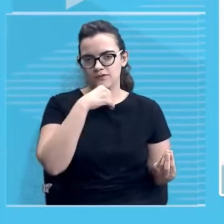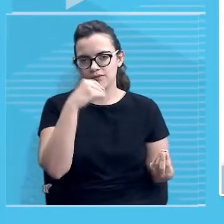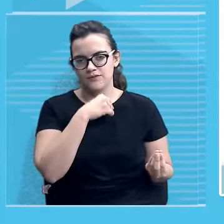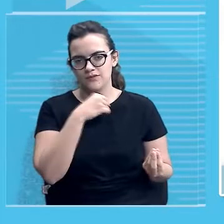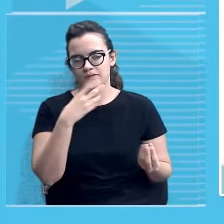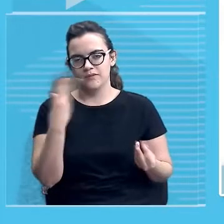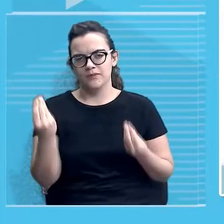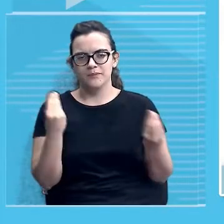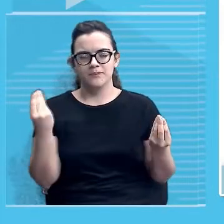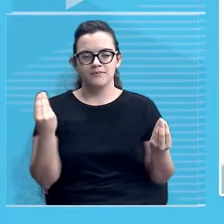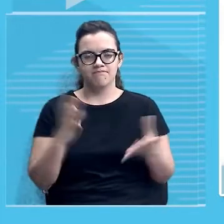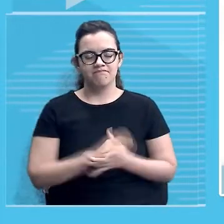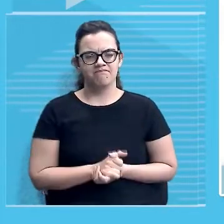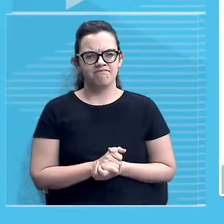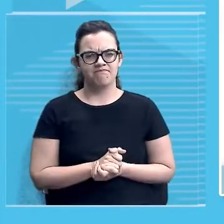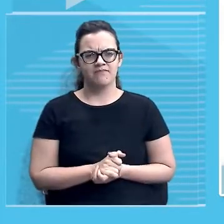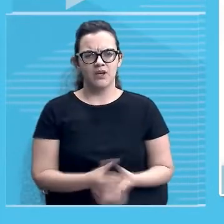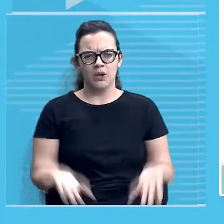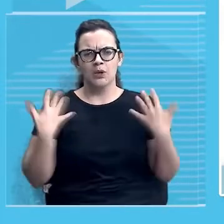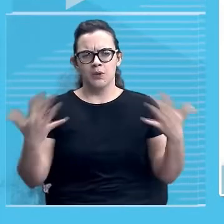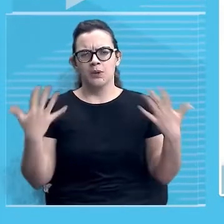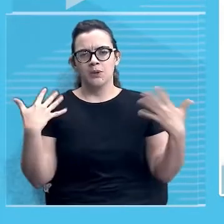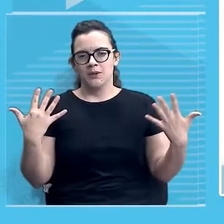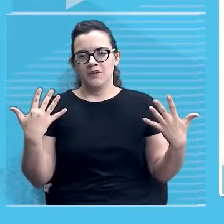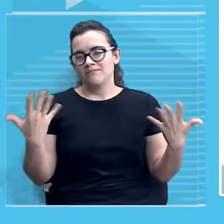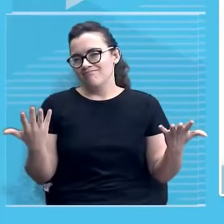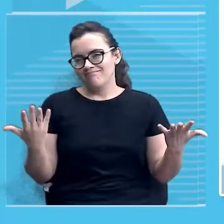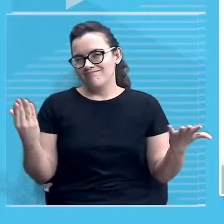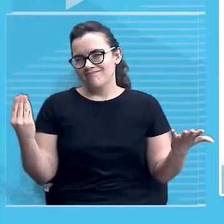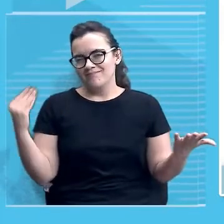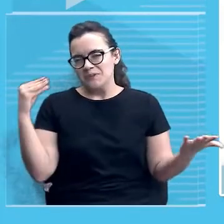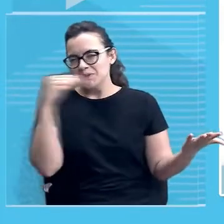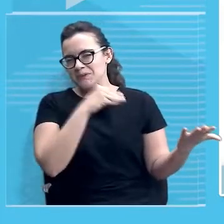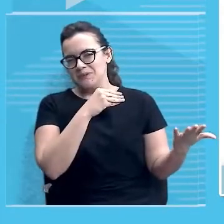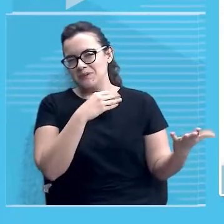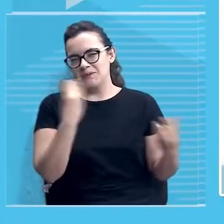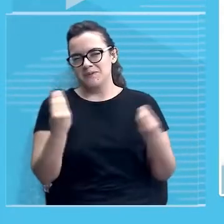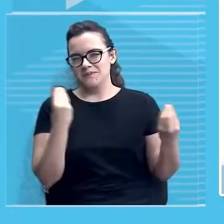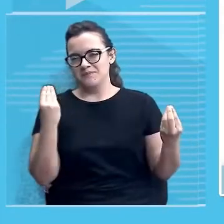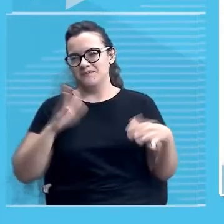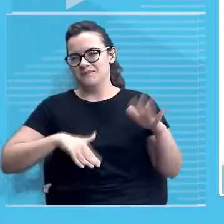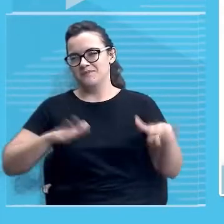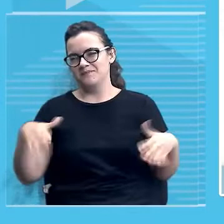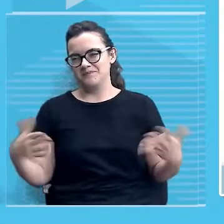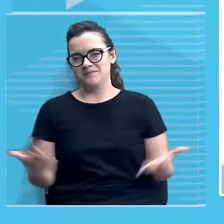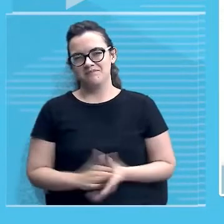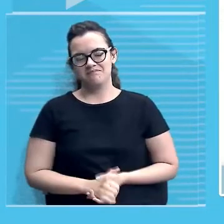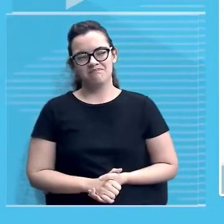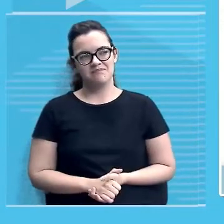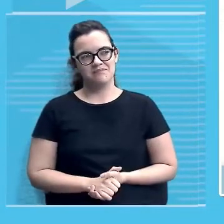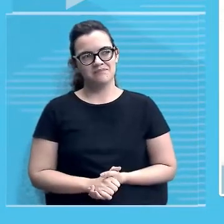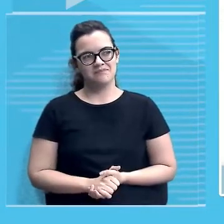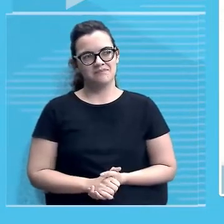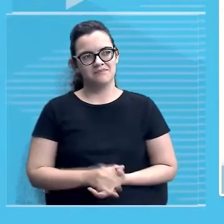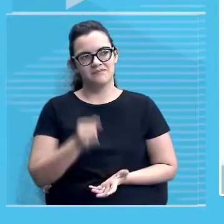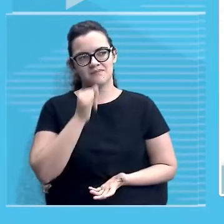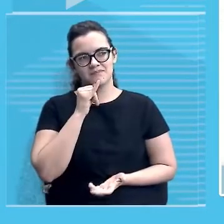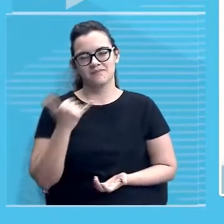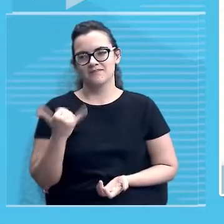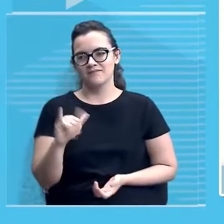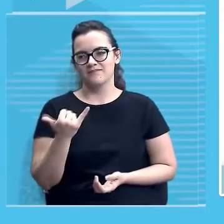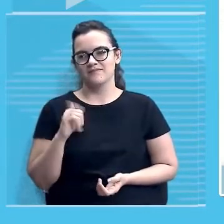unidade. Como calor eu estou sempre associando a energia,